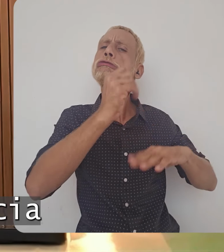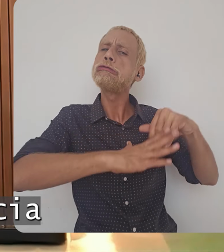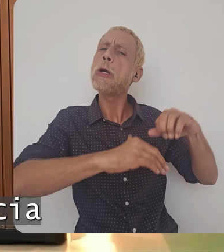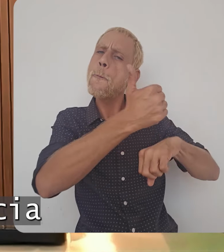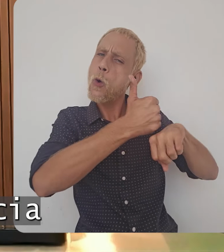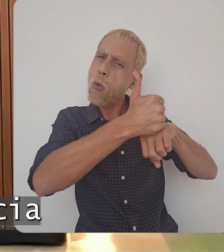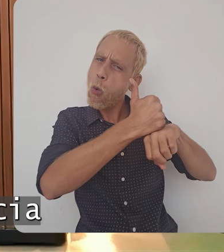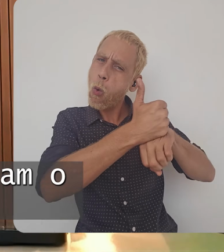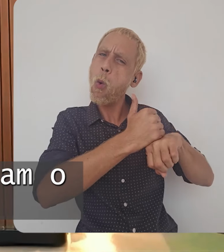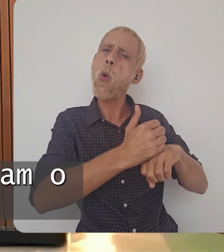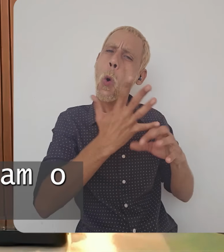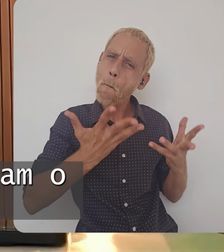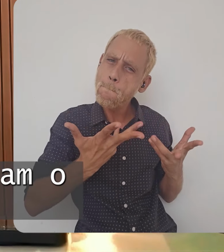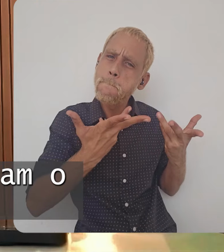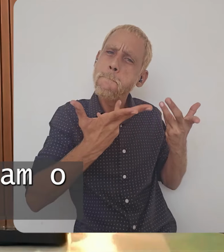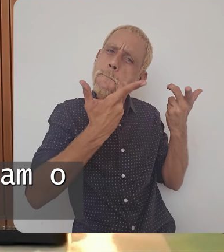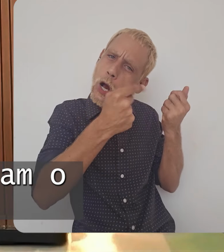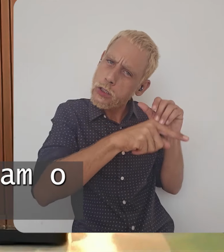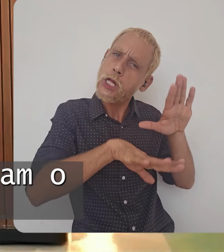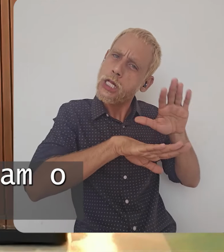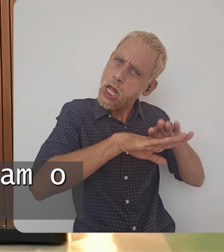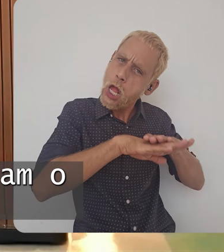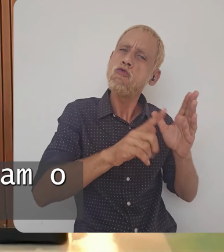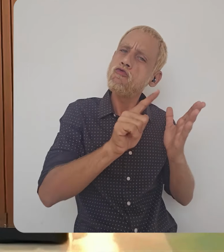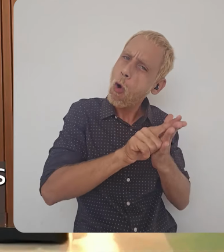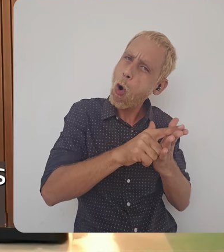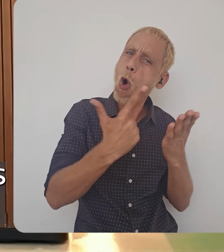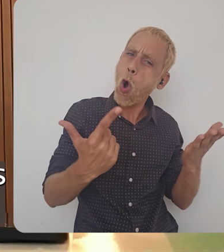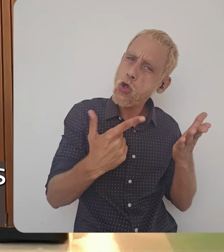um registro sobre a competência profissional de todos aqueles que integram o Diário